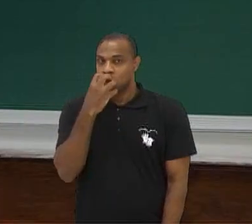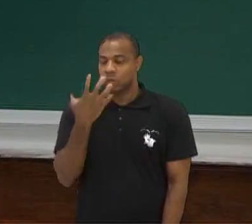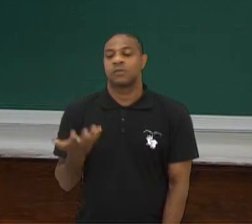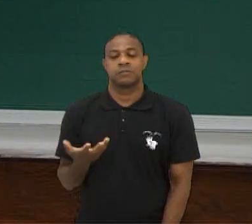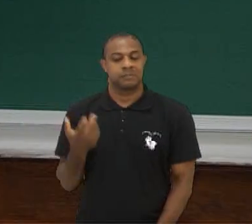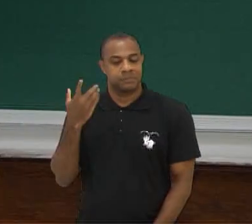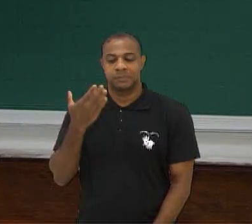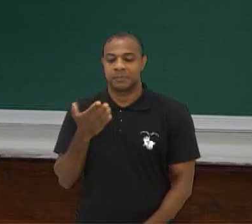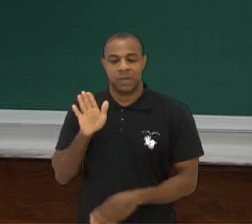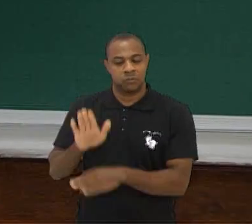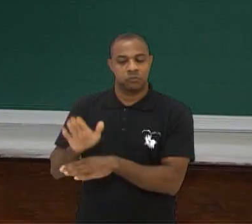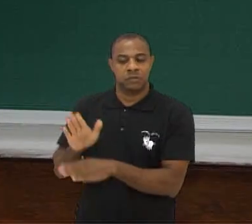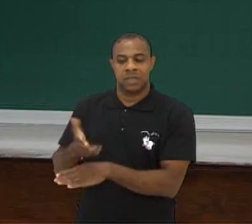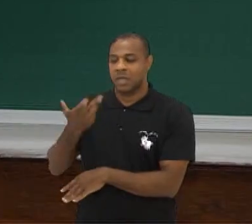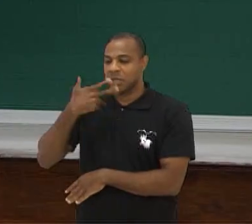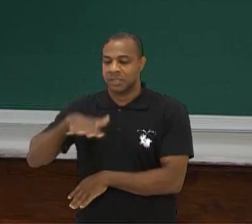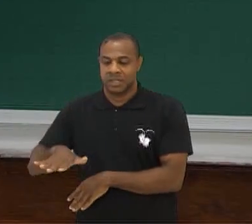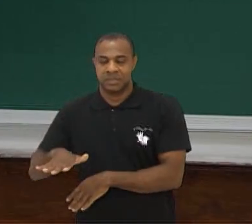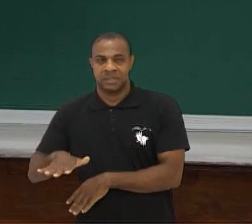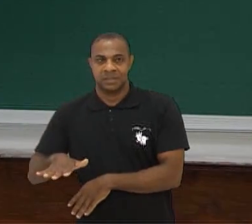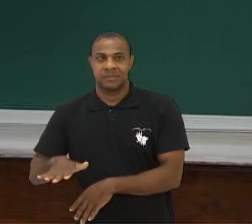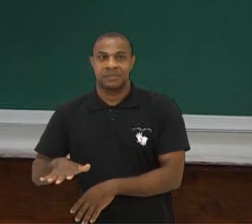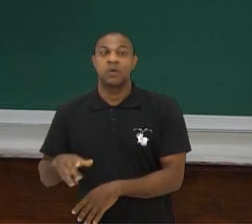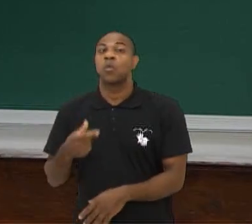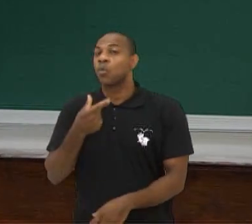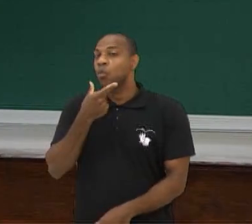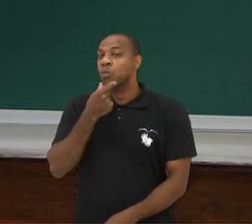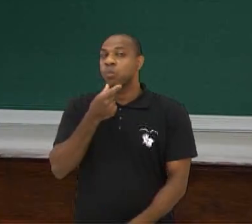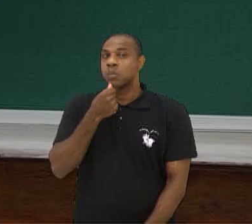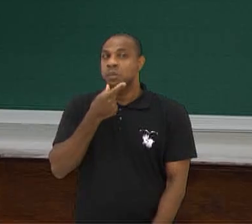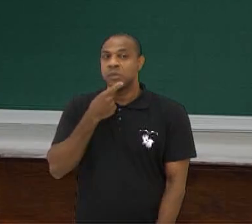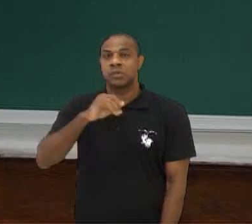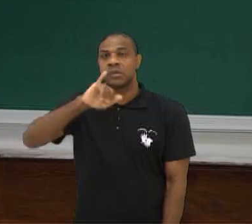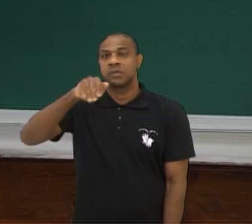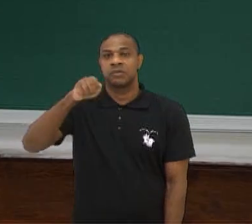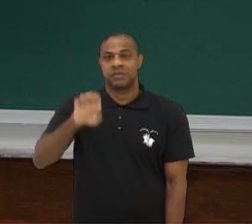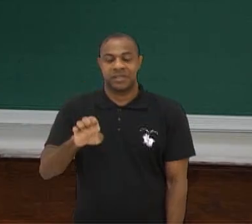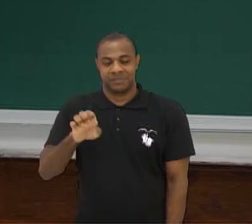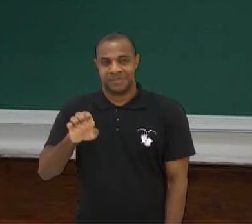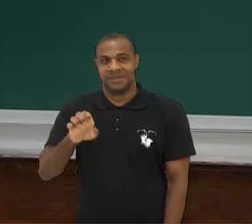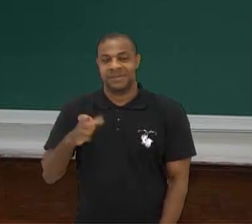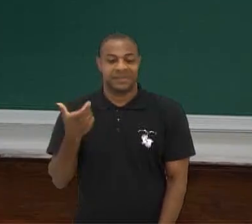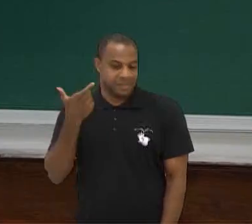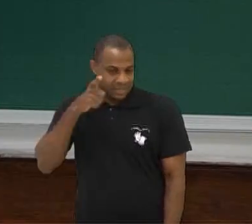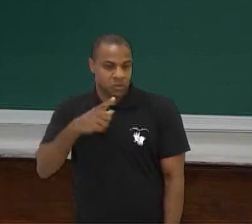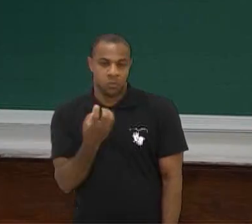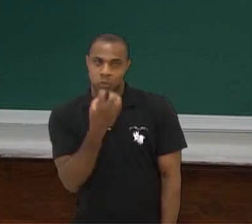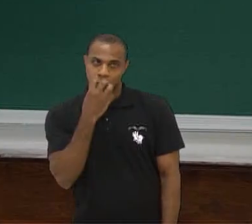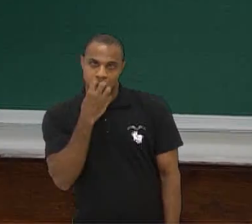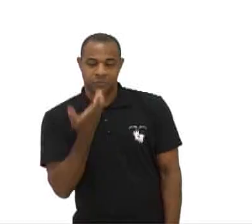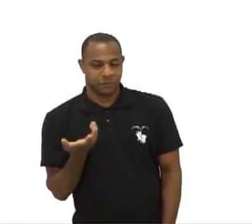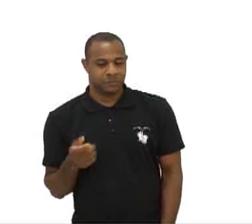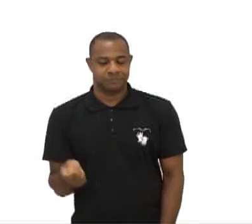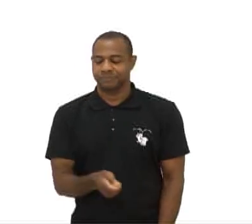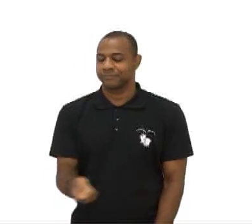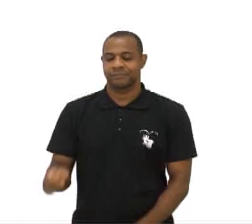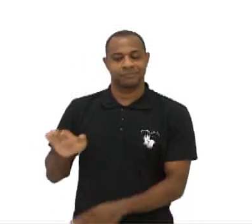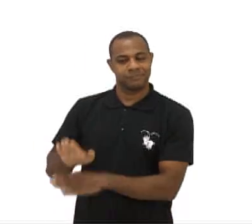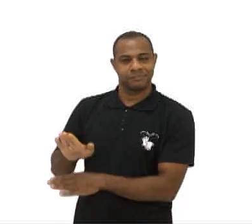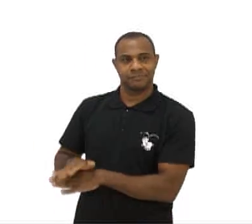James Cheung, um menino de 11 anos com dificuldades de audição. Então, o leitor aqui já está sabendo qual vai ser o desenrolar,